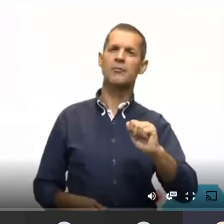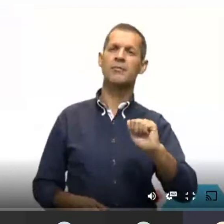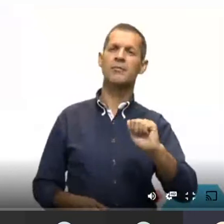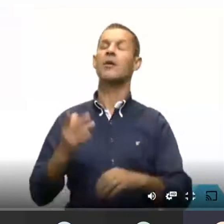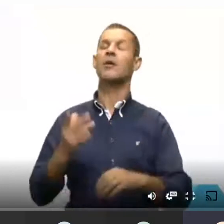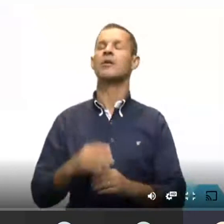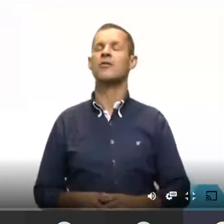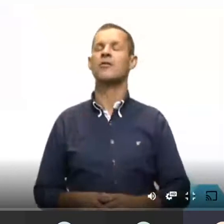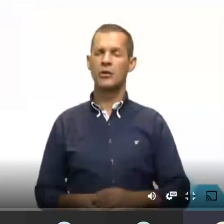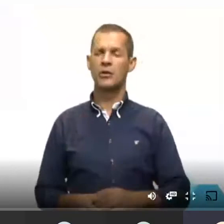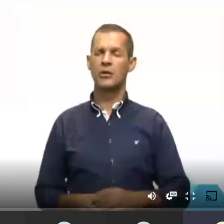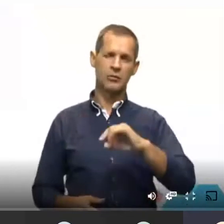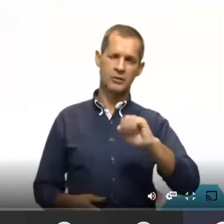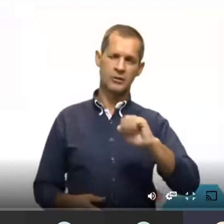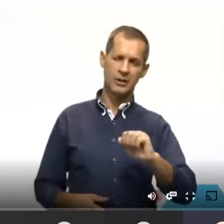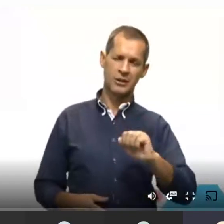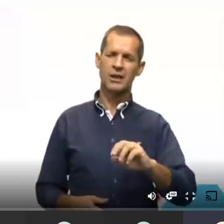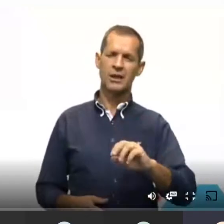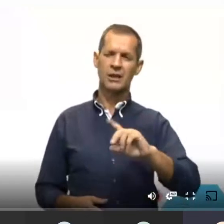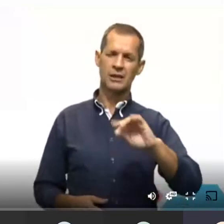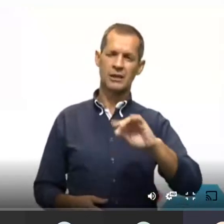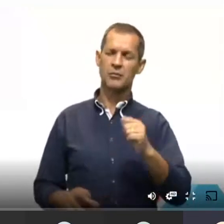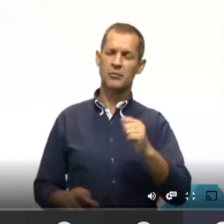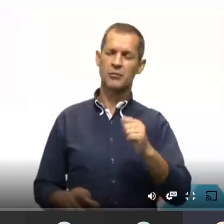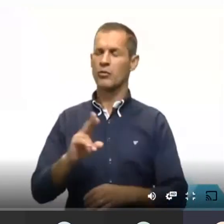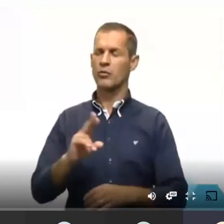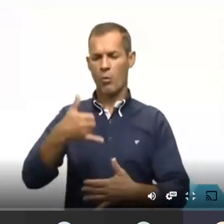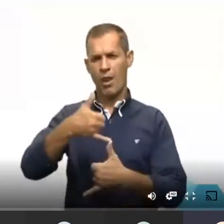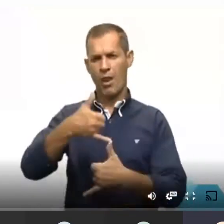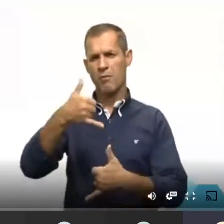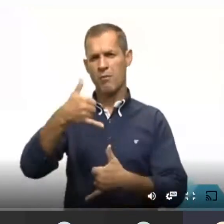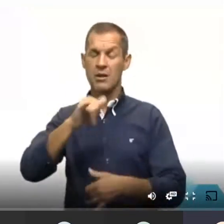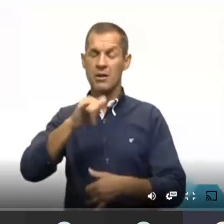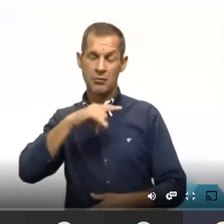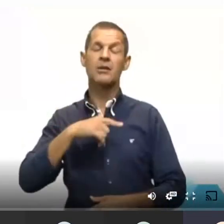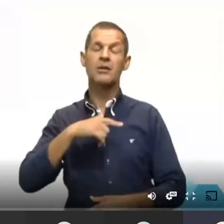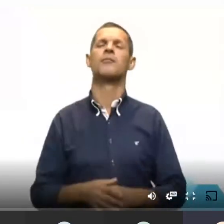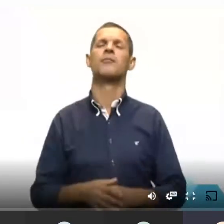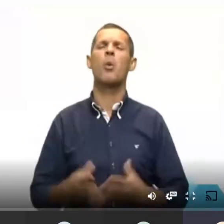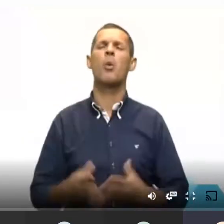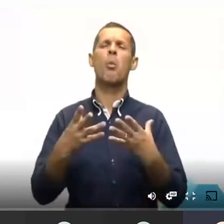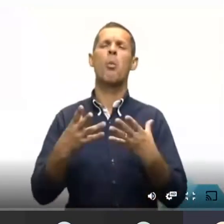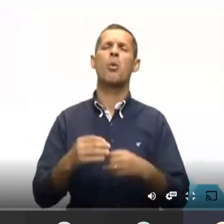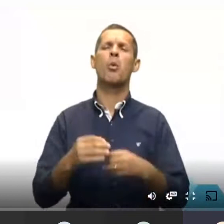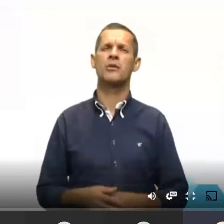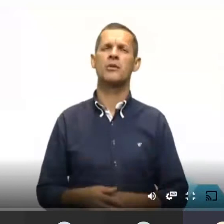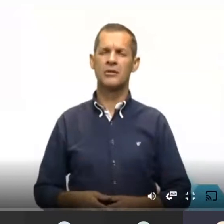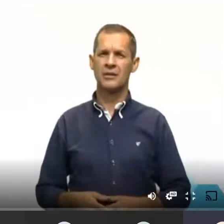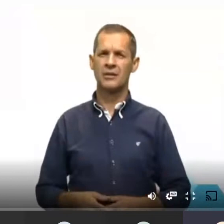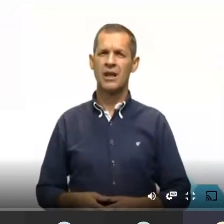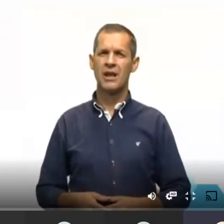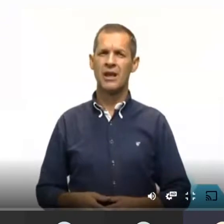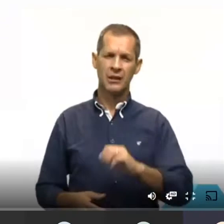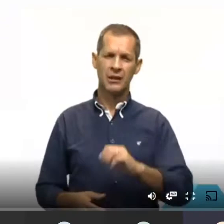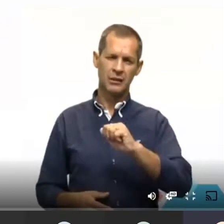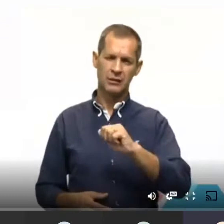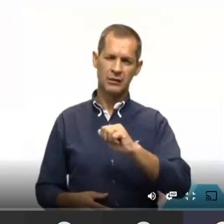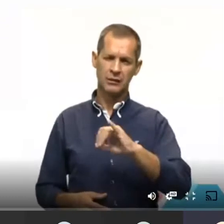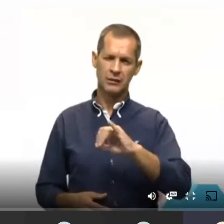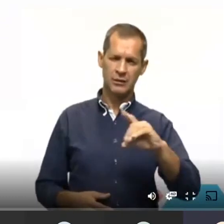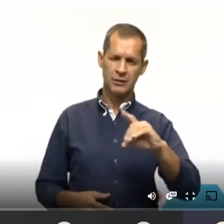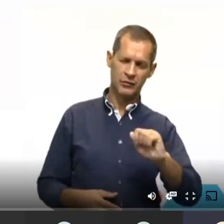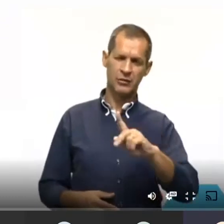numa dieta hiperlipídica? Nós consumimos muitos lipídios. No caso, nós temos muitos ácidos graxos livres